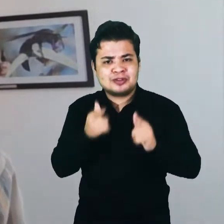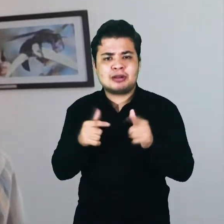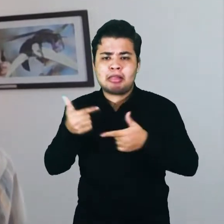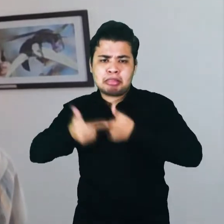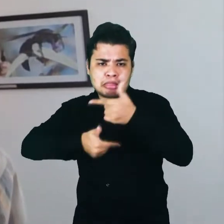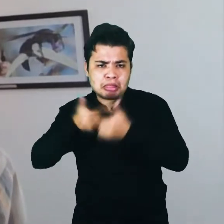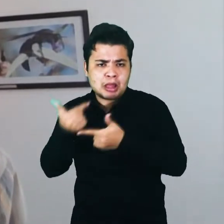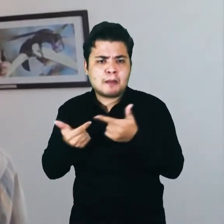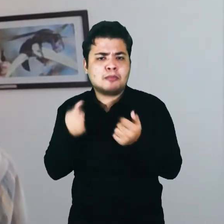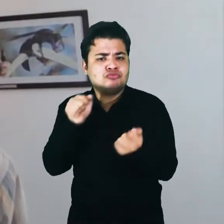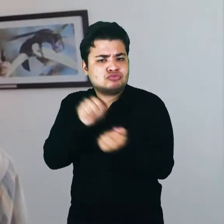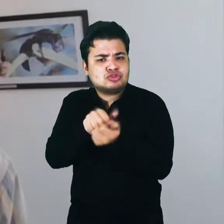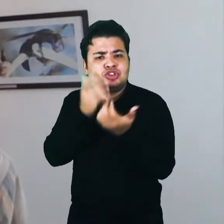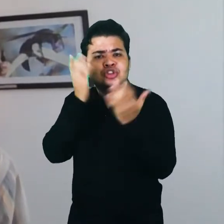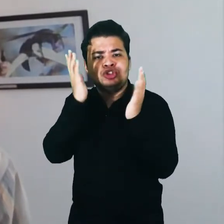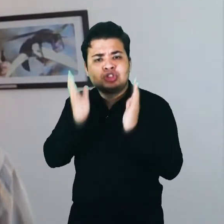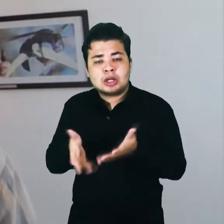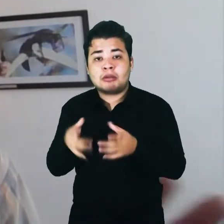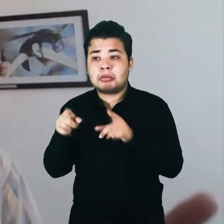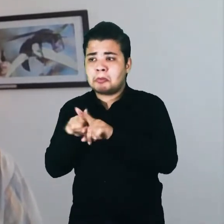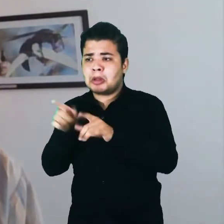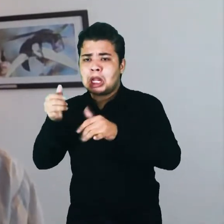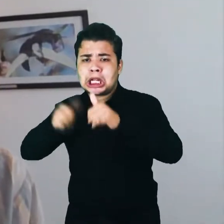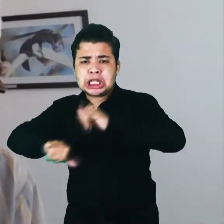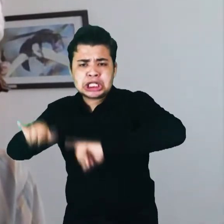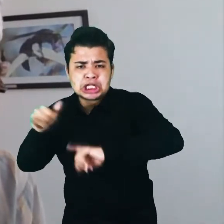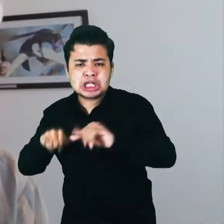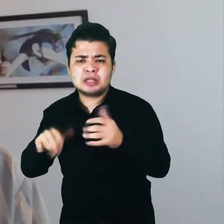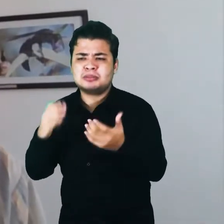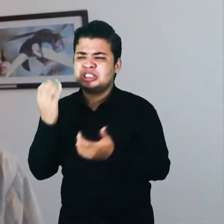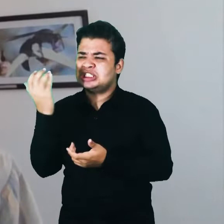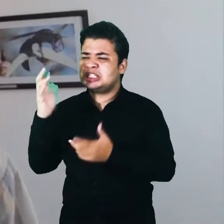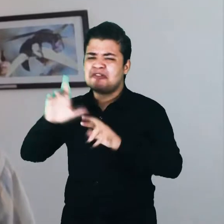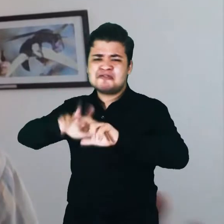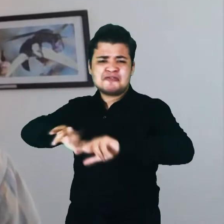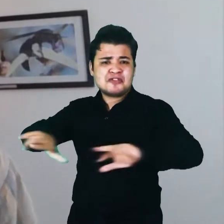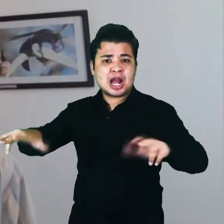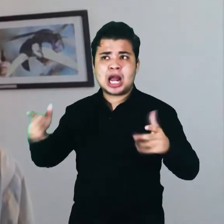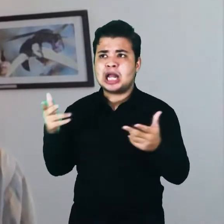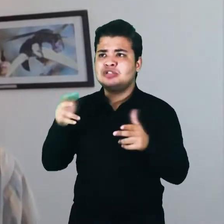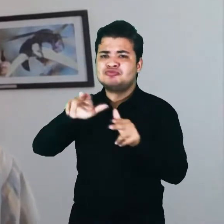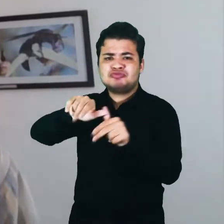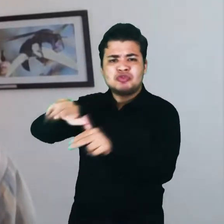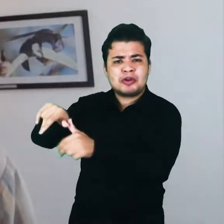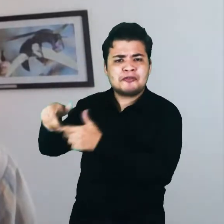E química e diferentes outras ciências, né? Geografia e assim